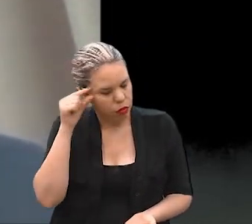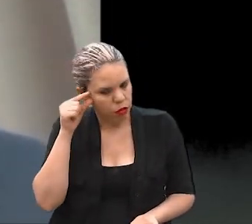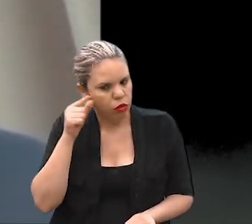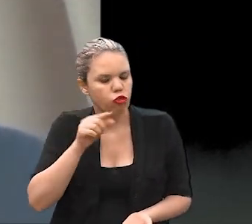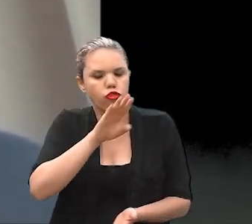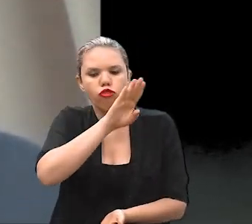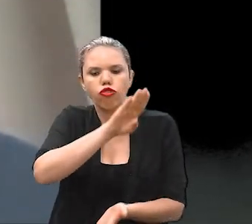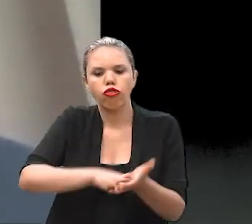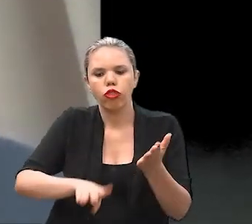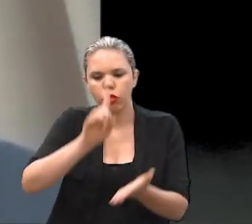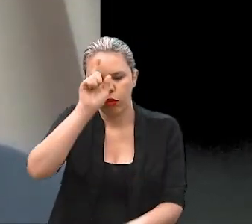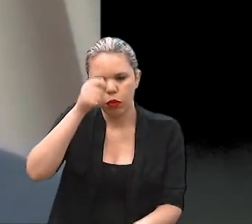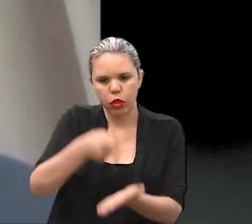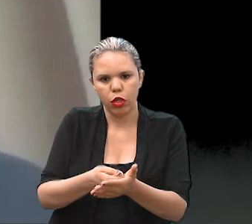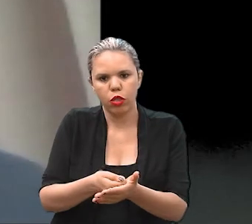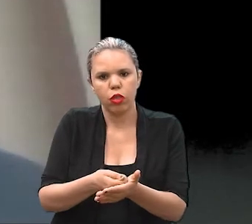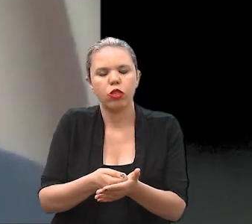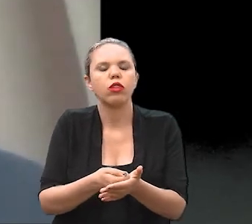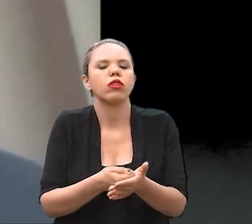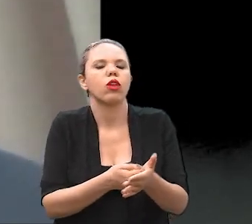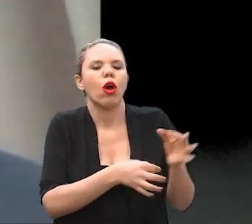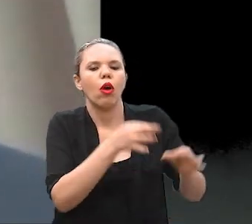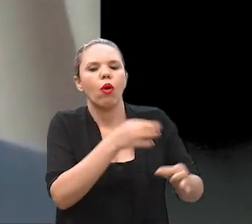derrubar uma decisão do Supremo Tribunal